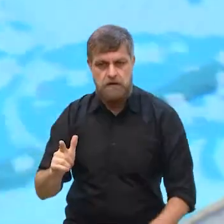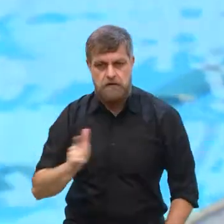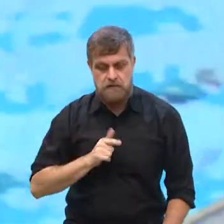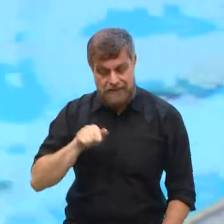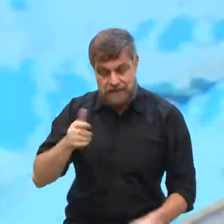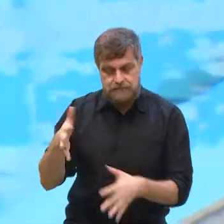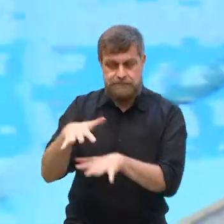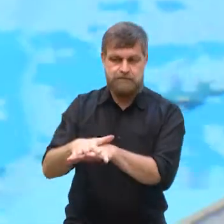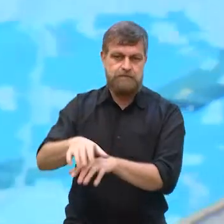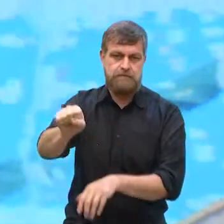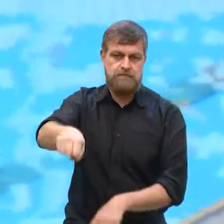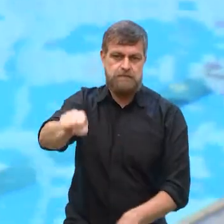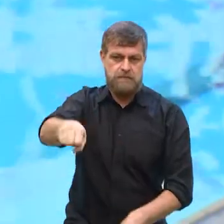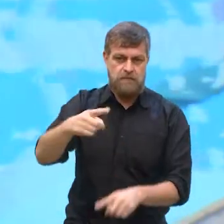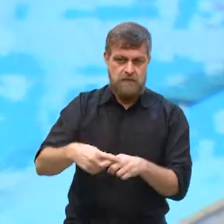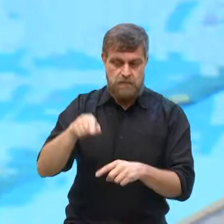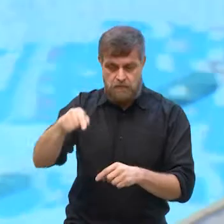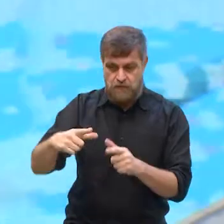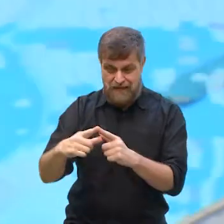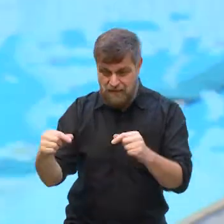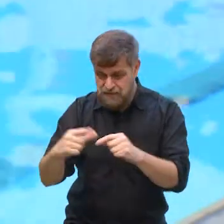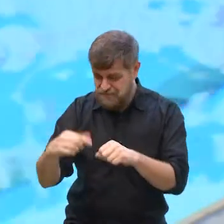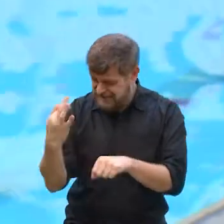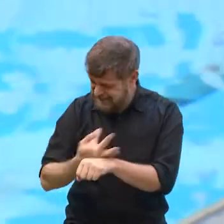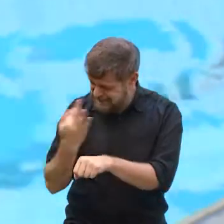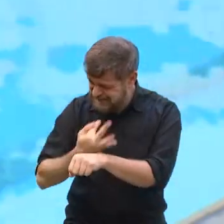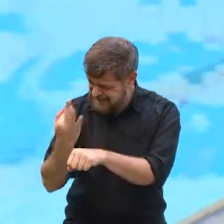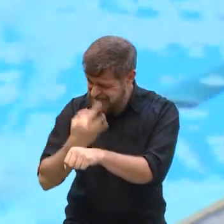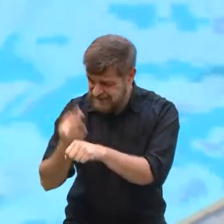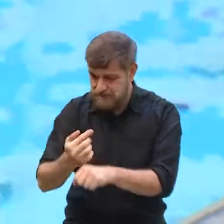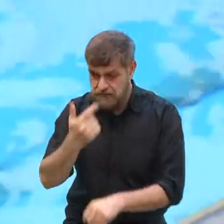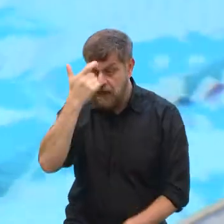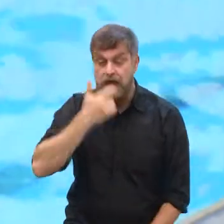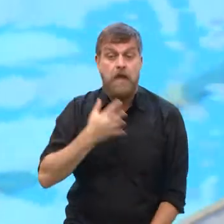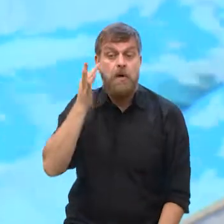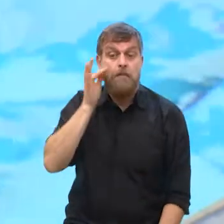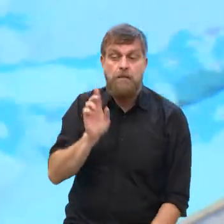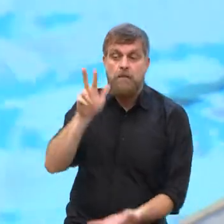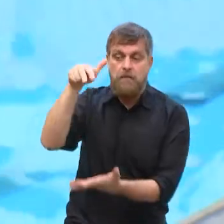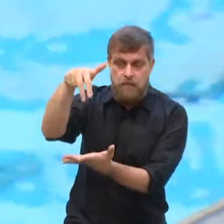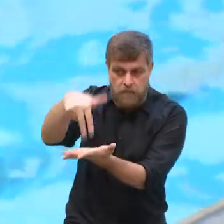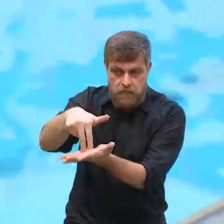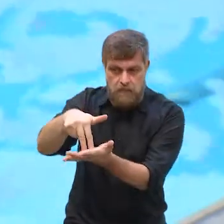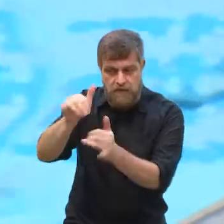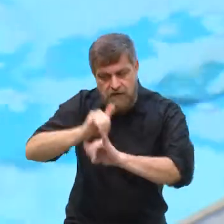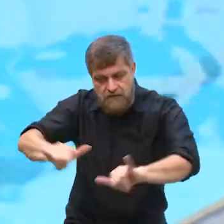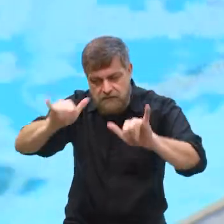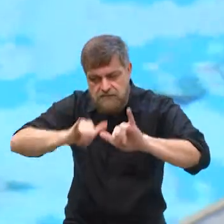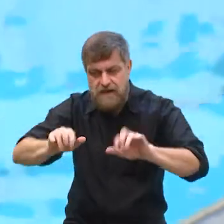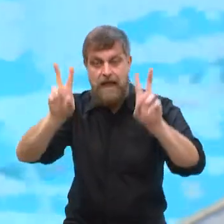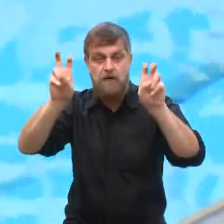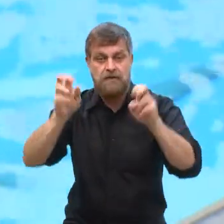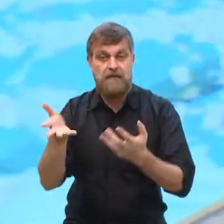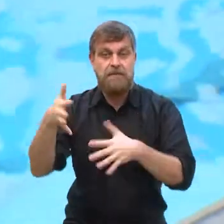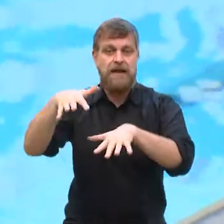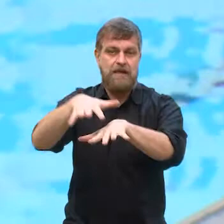maior, que é mesmo porque também é uma coisa que eles estão buscando. Então, o meu objetivo de ter ido lá também foi para falar de